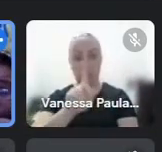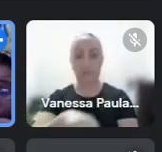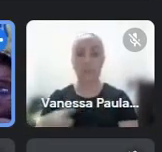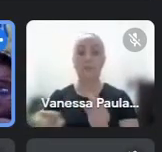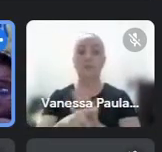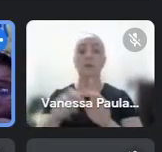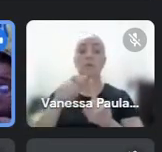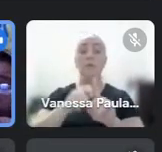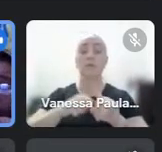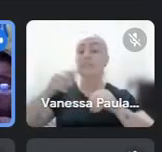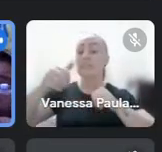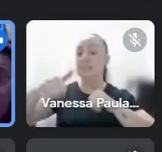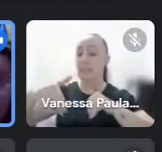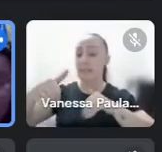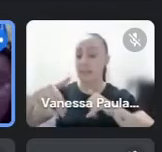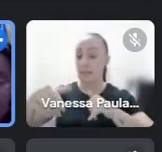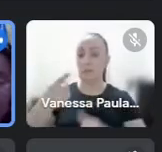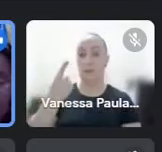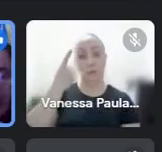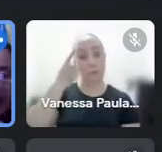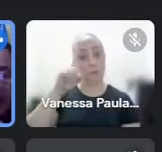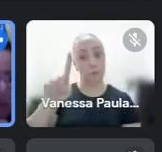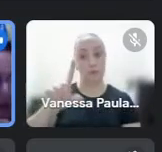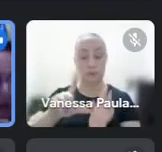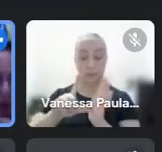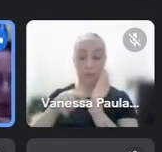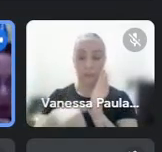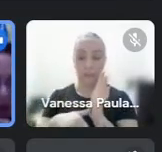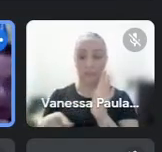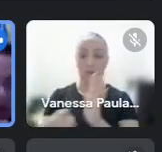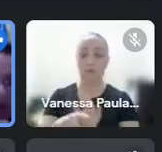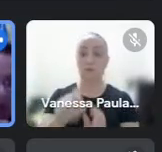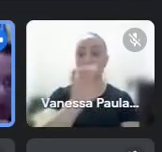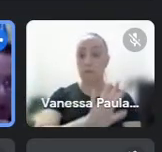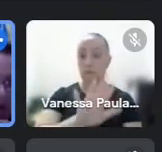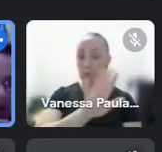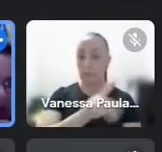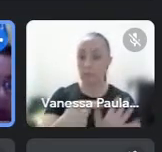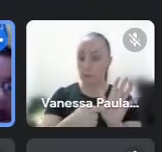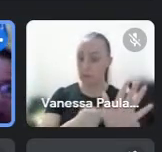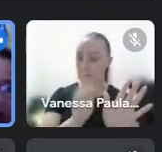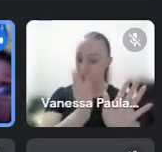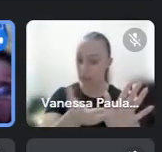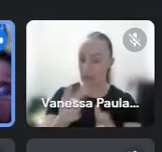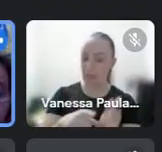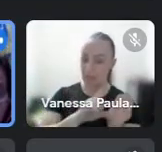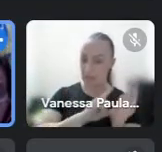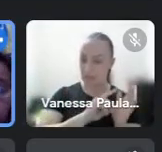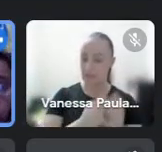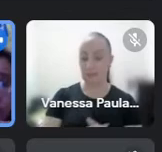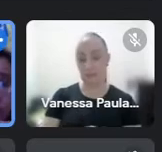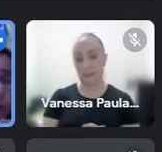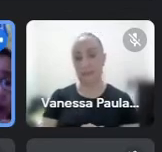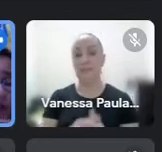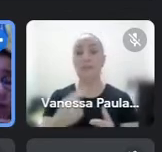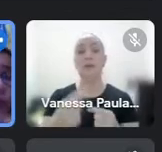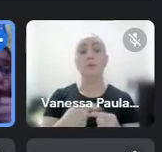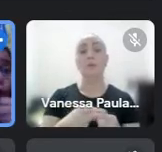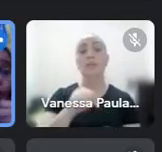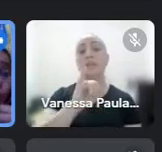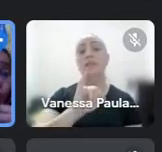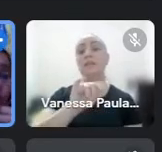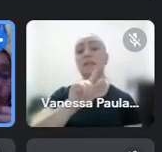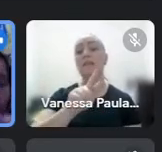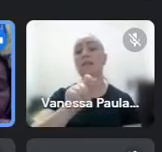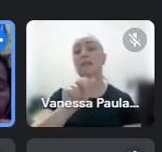setembro. É um dia após aquela imagem que eu mostrei para vocês. Porque o igarapé estava seco. Mas por que isso?